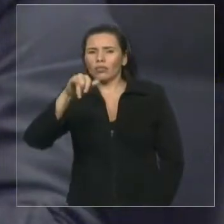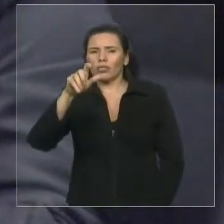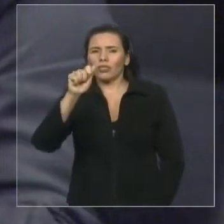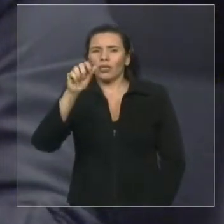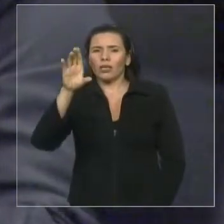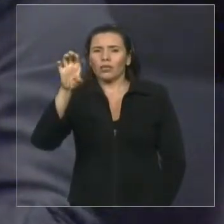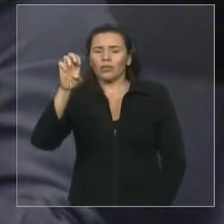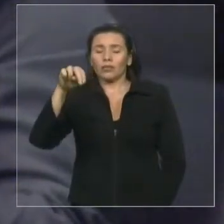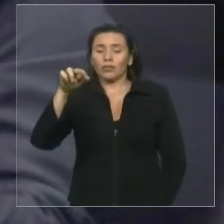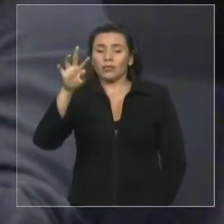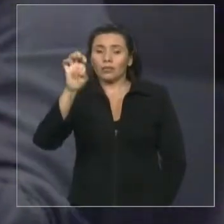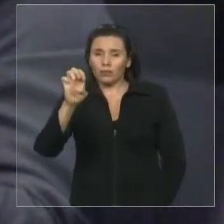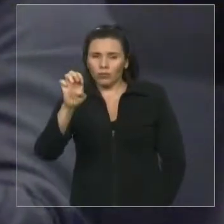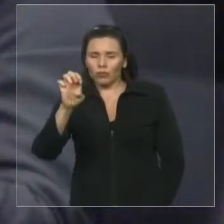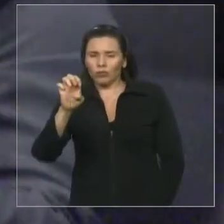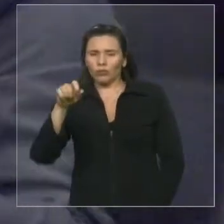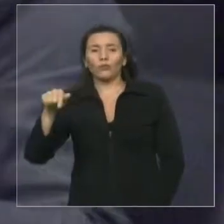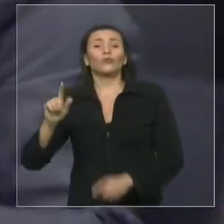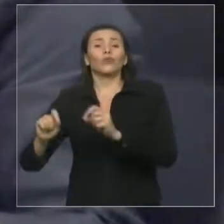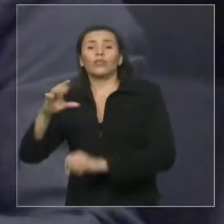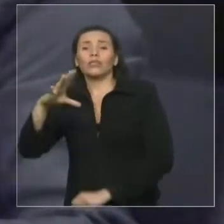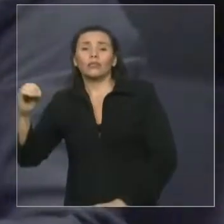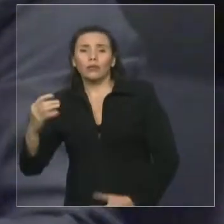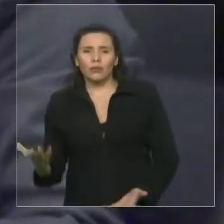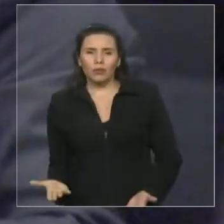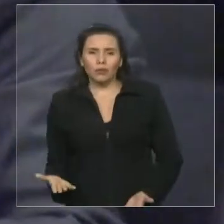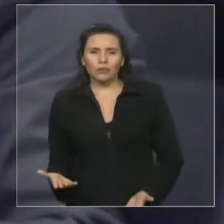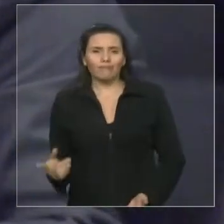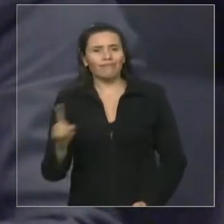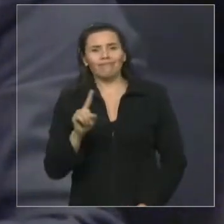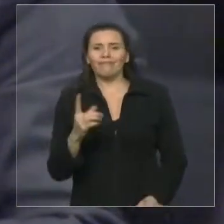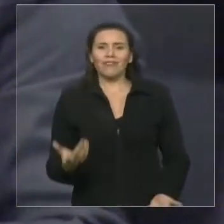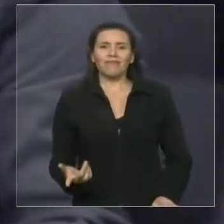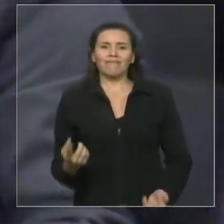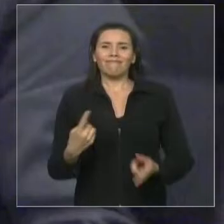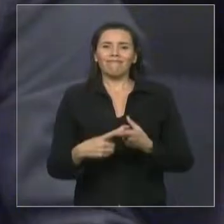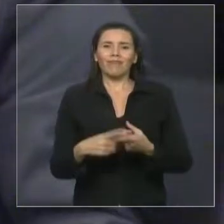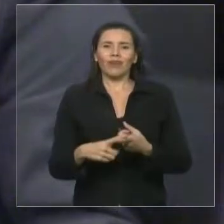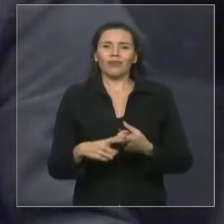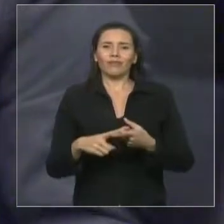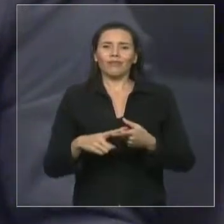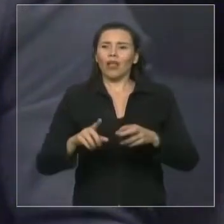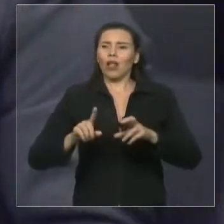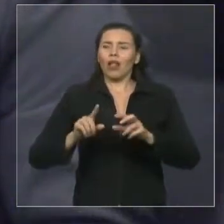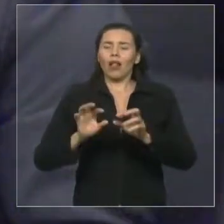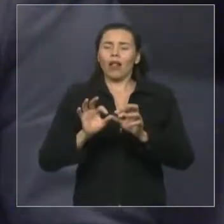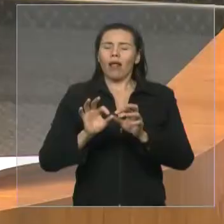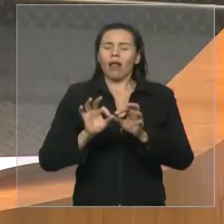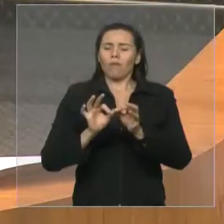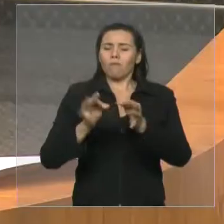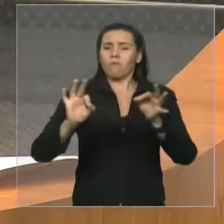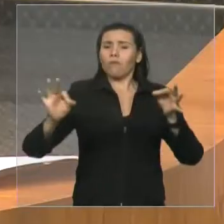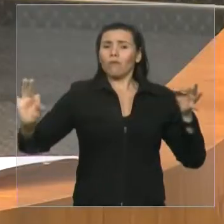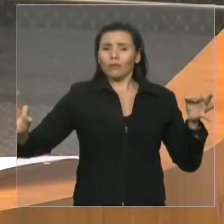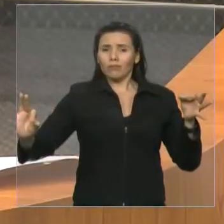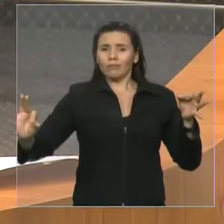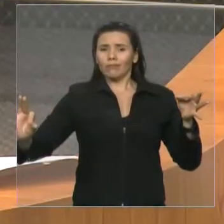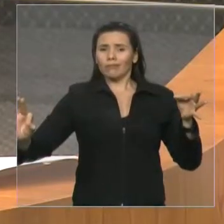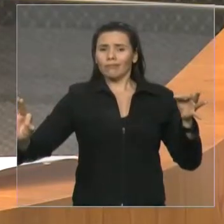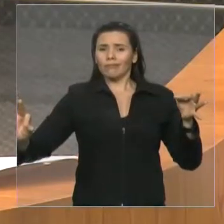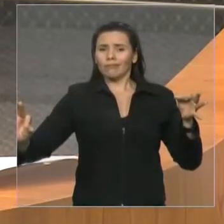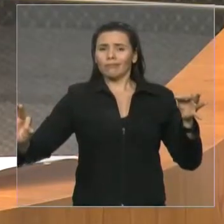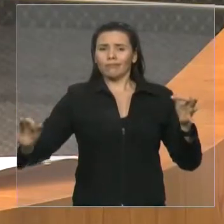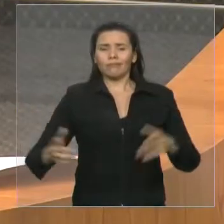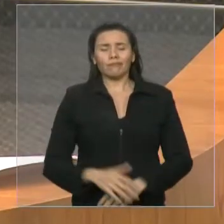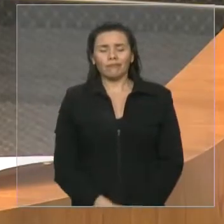quando você passa a ter domínio. Não, tem que ter um mínimo de razoabilidade. Não, mas a lei não explica, a questionamento está na lei. Mas deixa eu explicar para você aqui.